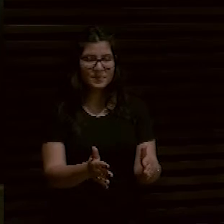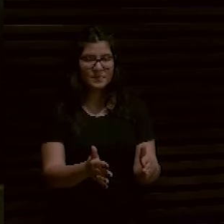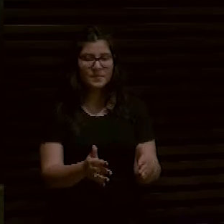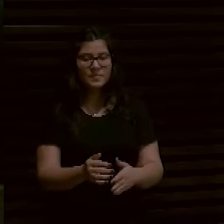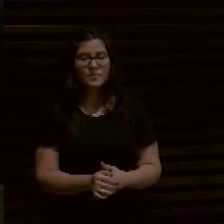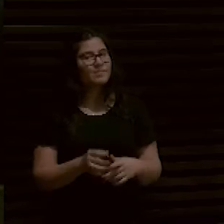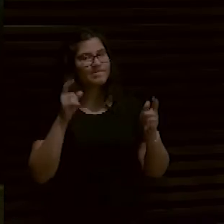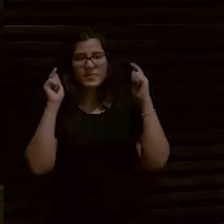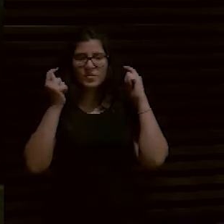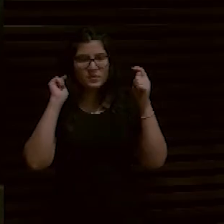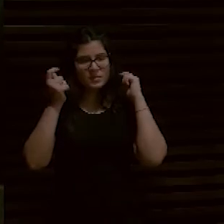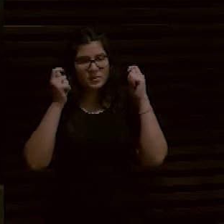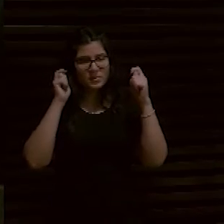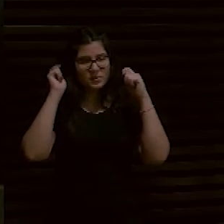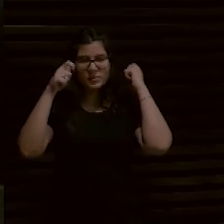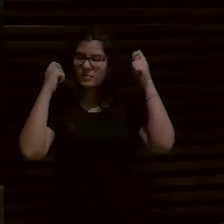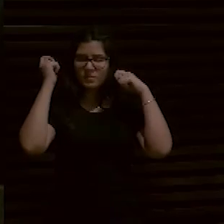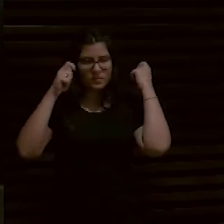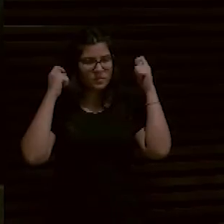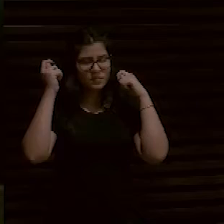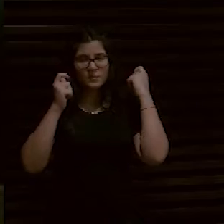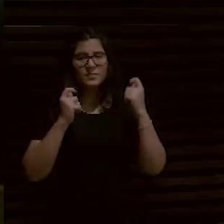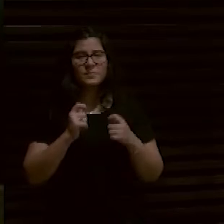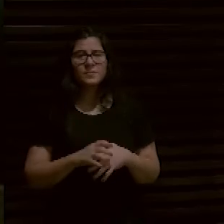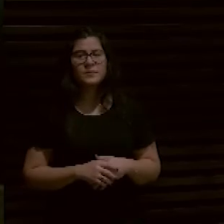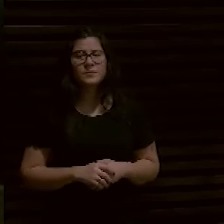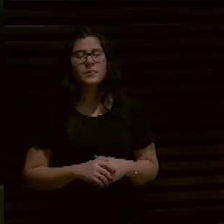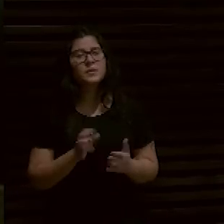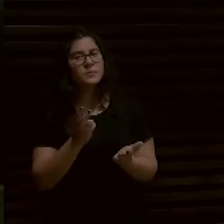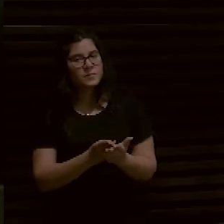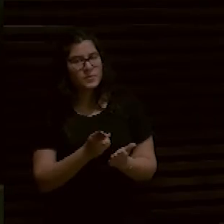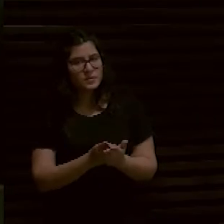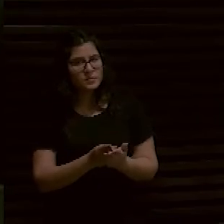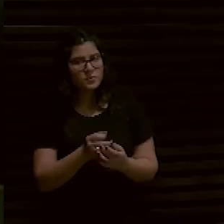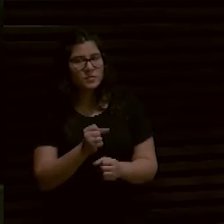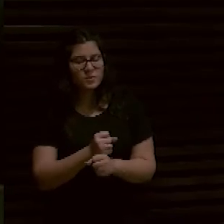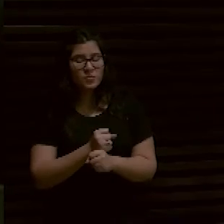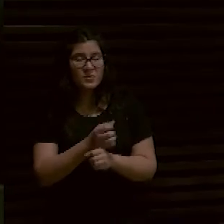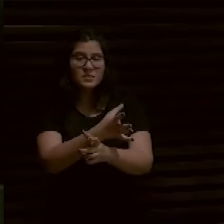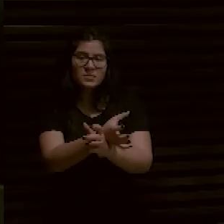Não se perturbe. Porque ainda que o ano seja de seca,